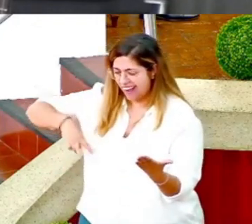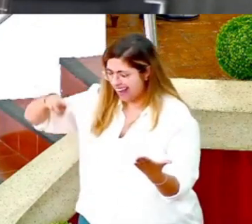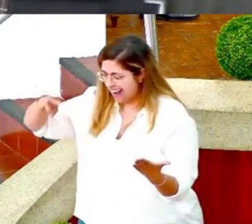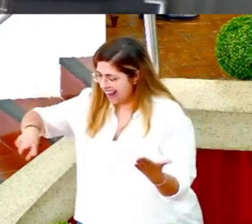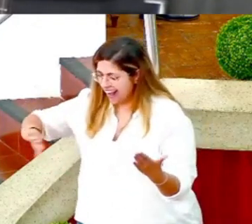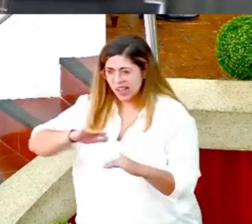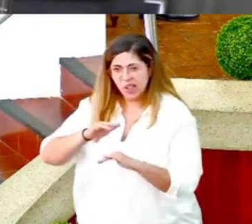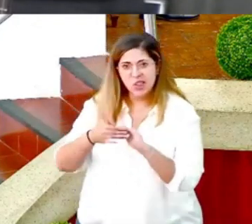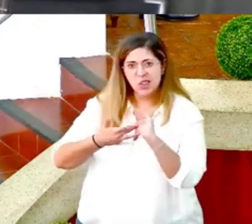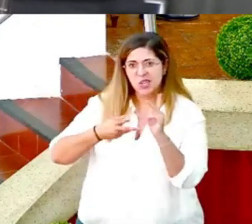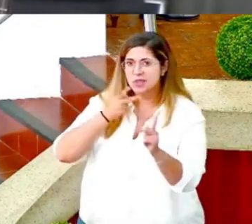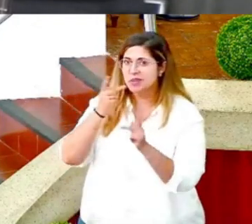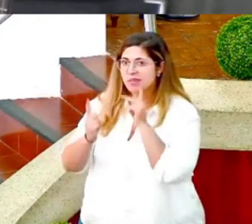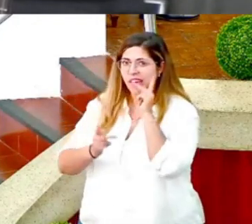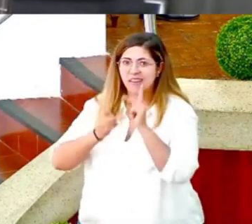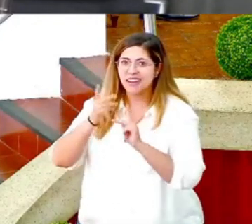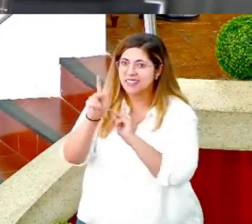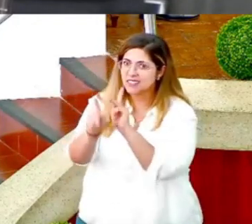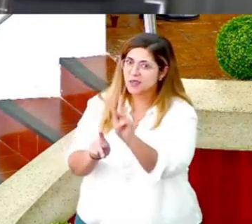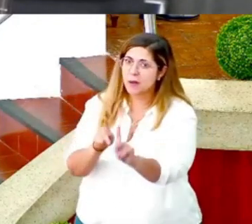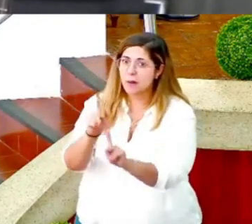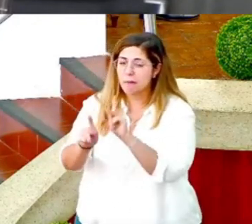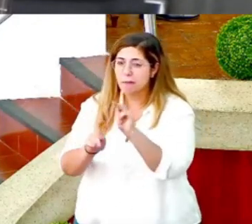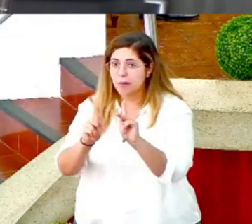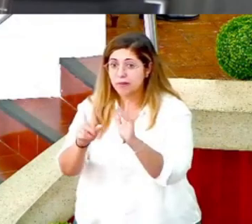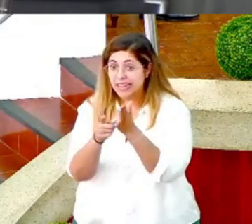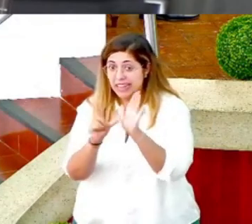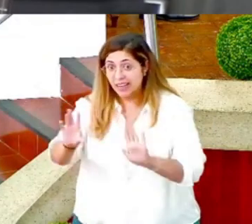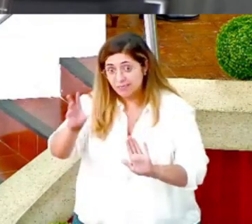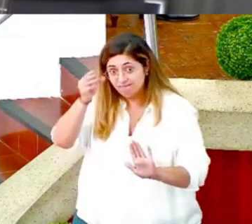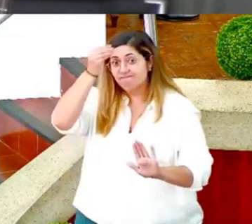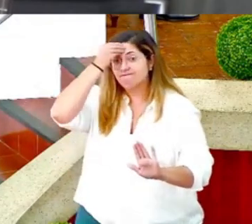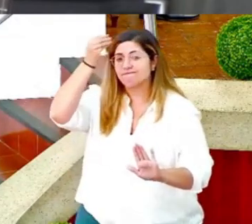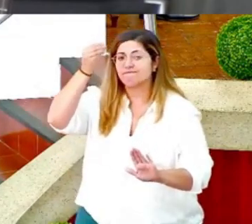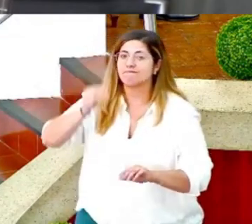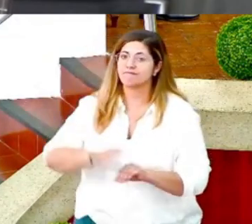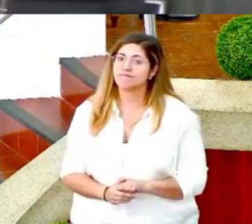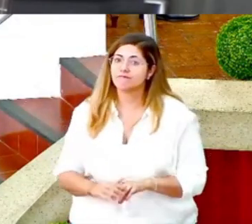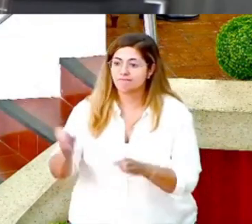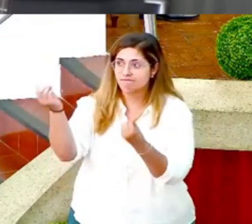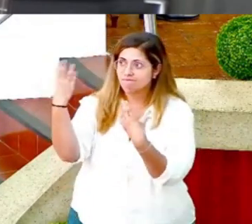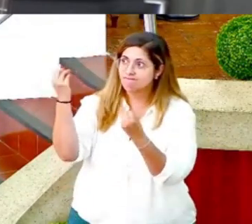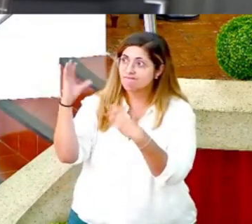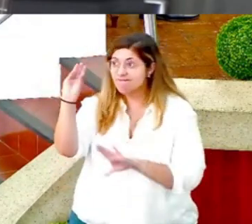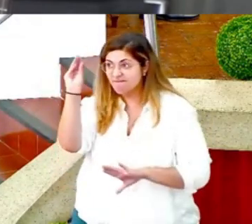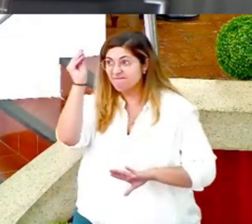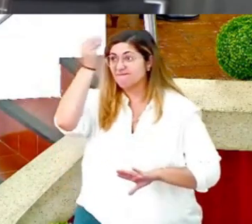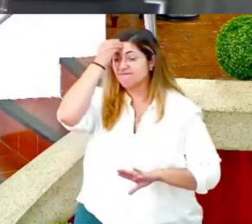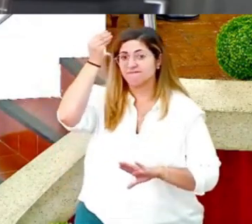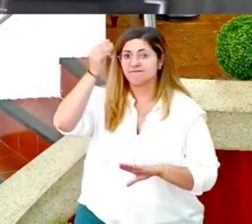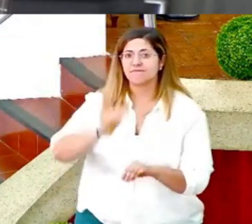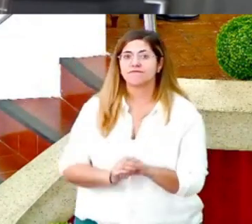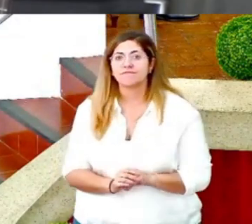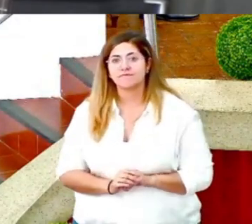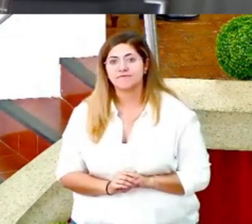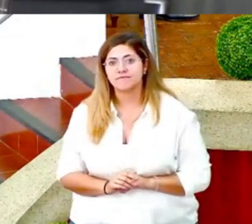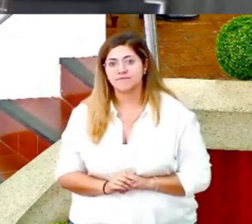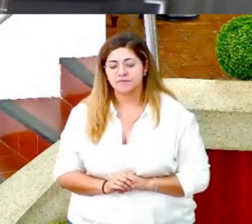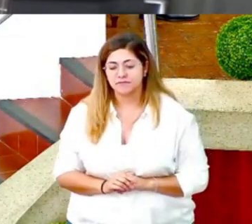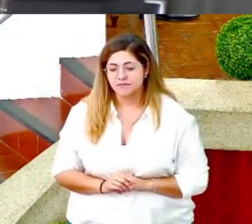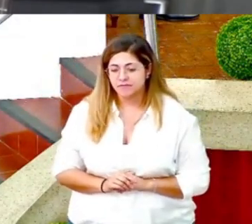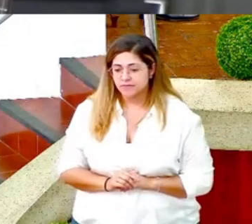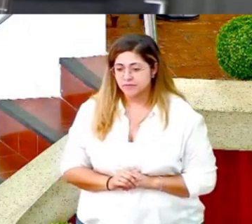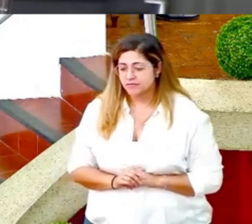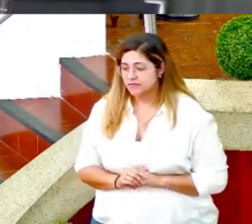para o seguirem, guardarem os seus mandamentos, os seus estatutos, e os seus testemunhos e os seus estatutos,